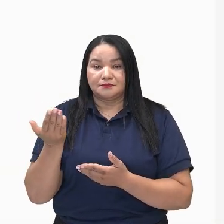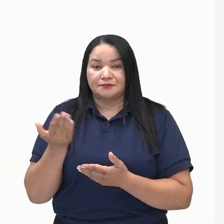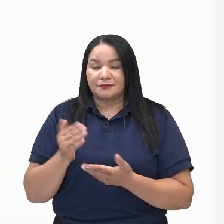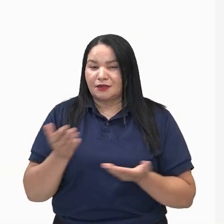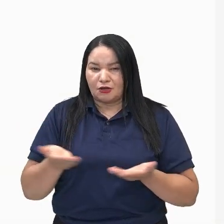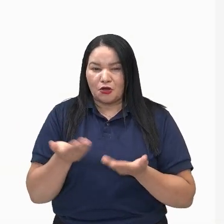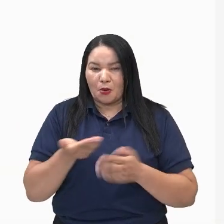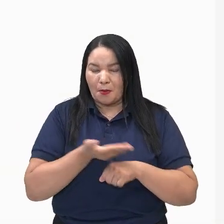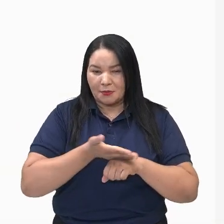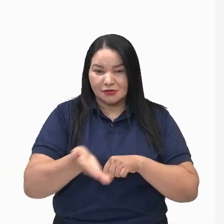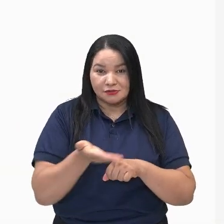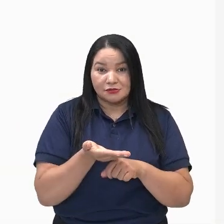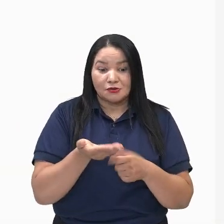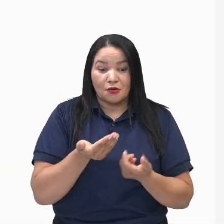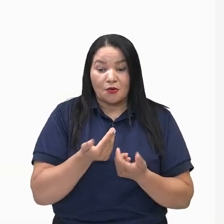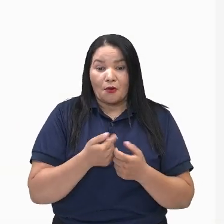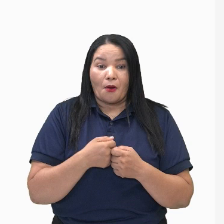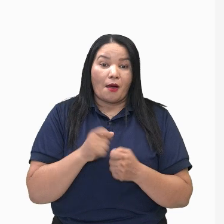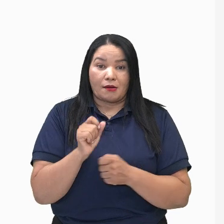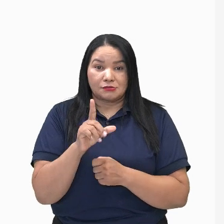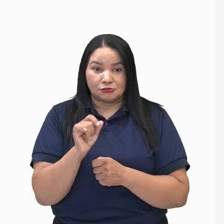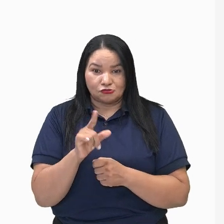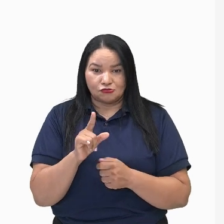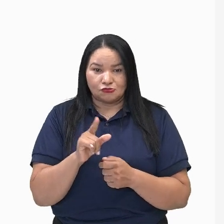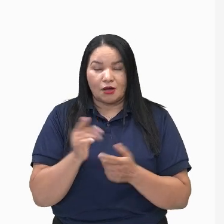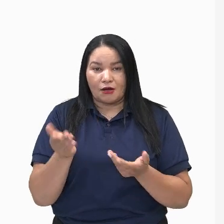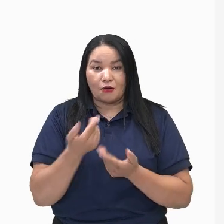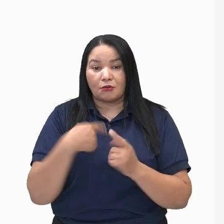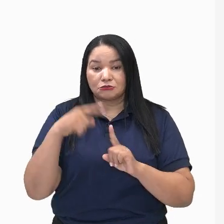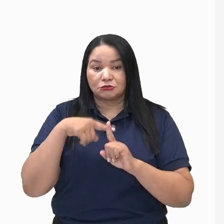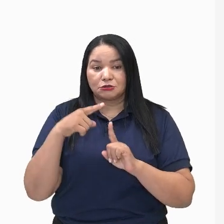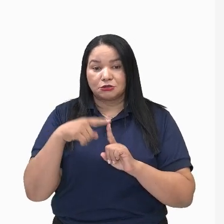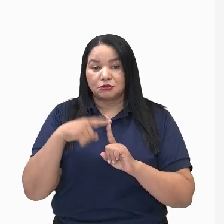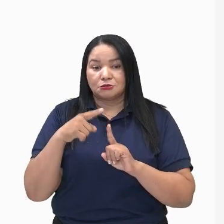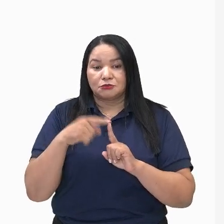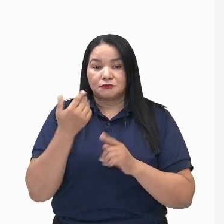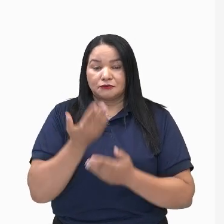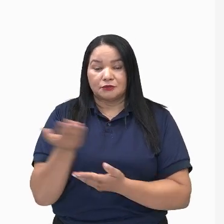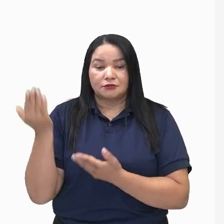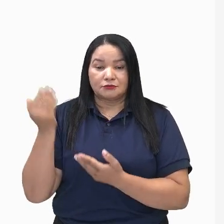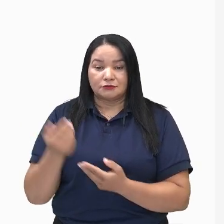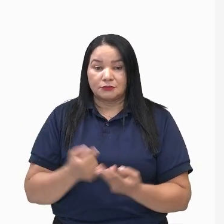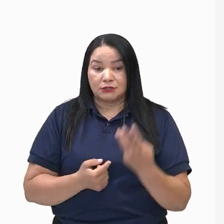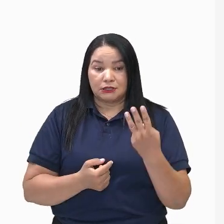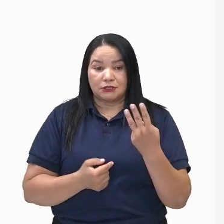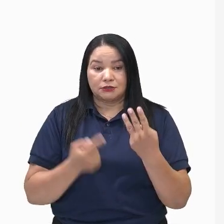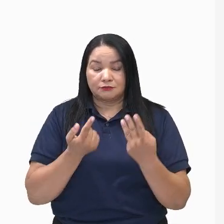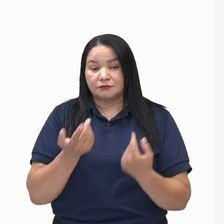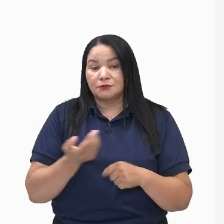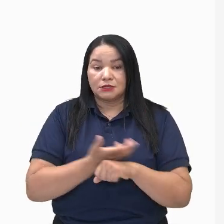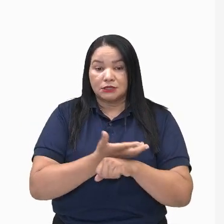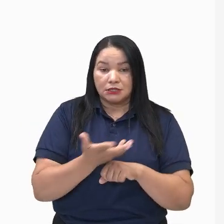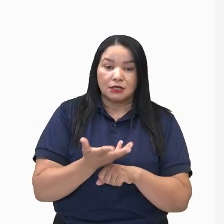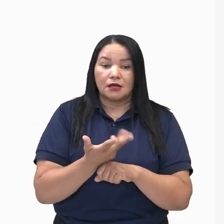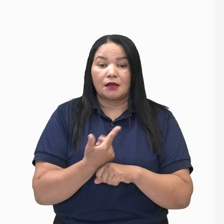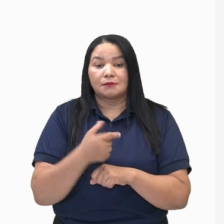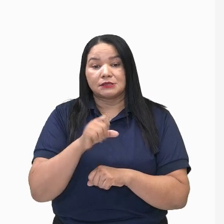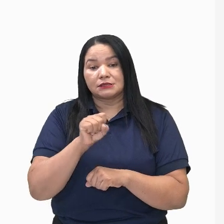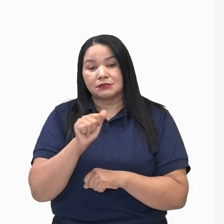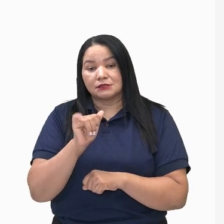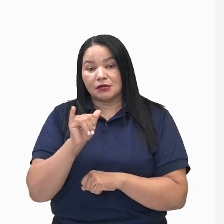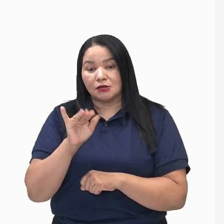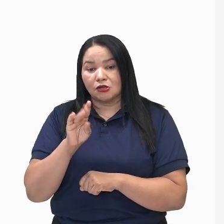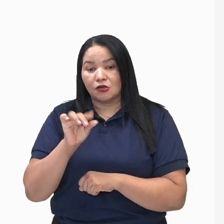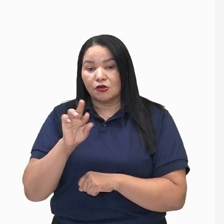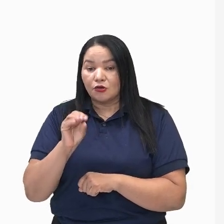quadra azul, né? E os tipos de quadra vão ser esses aí que aparecem para vocês: grama, saibro ou o